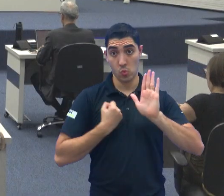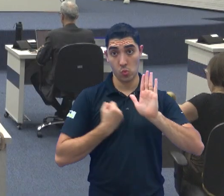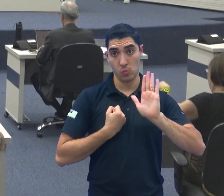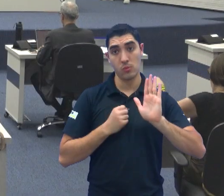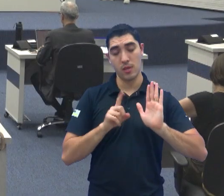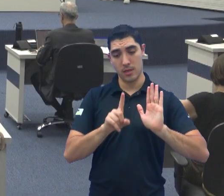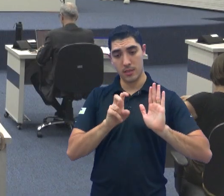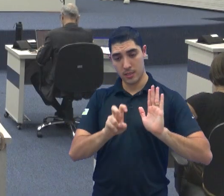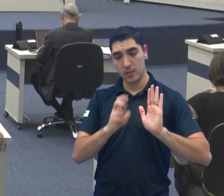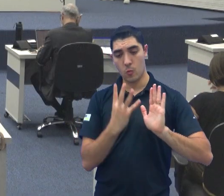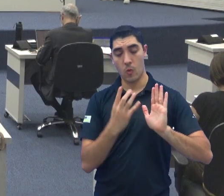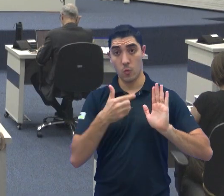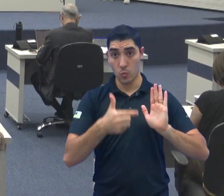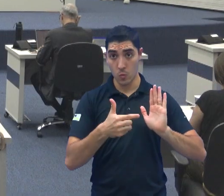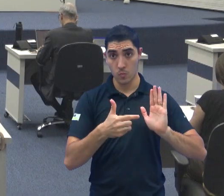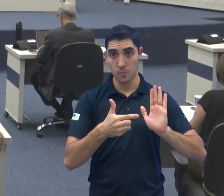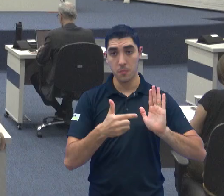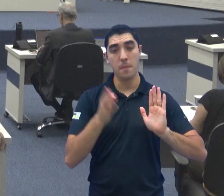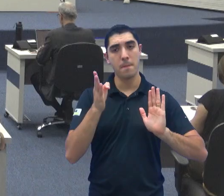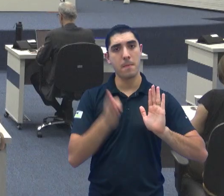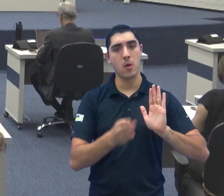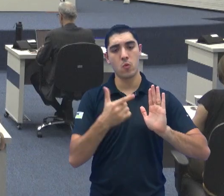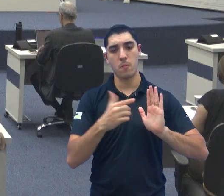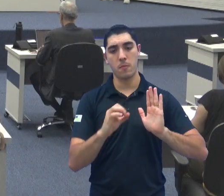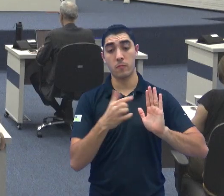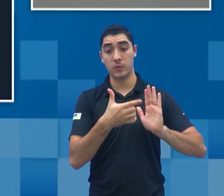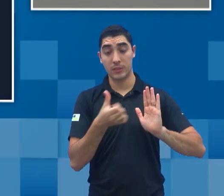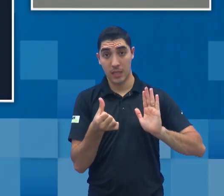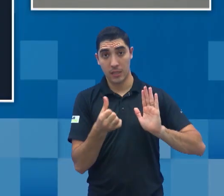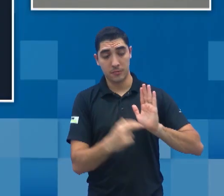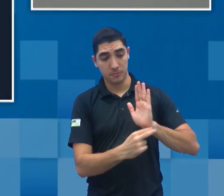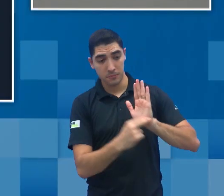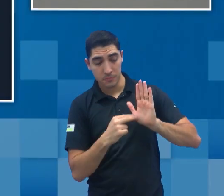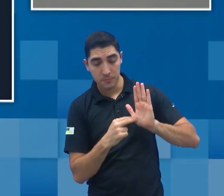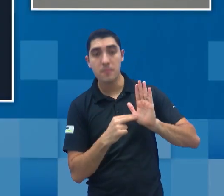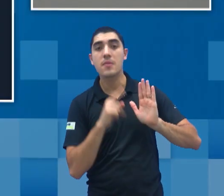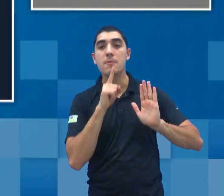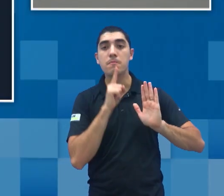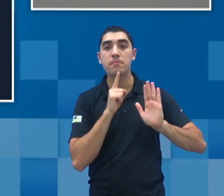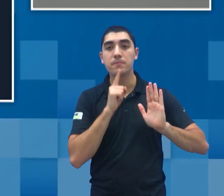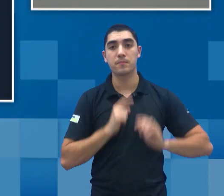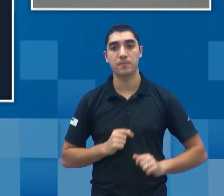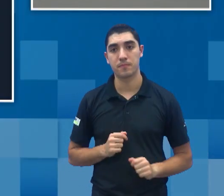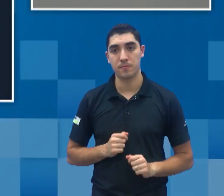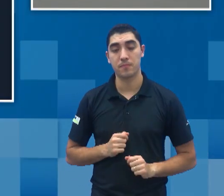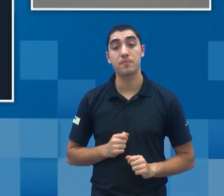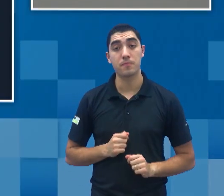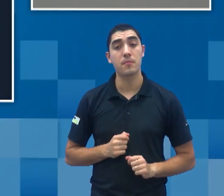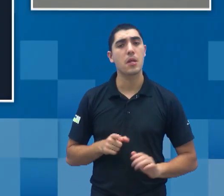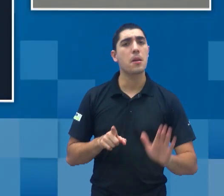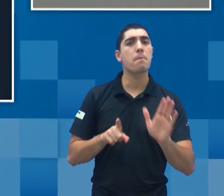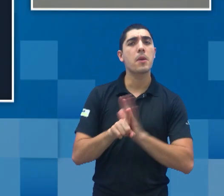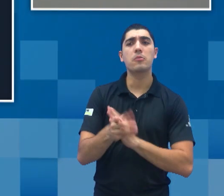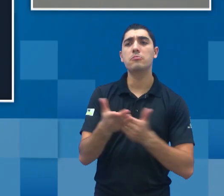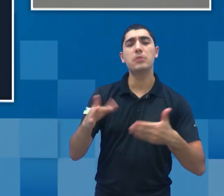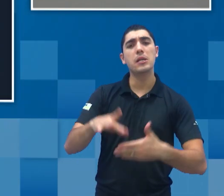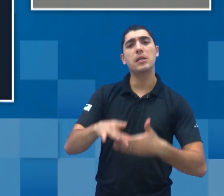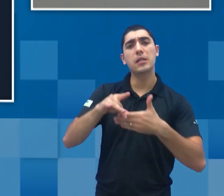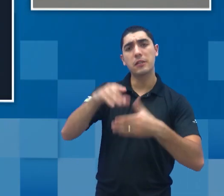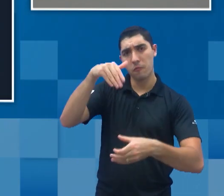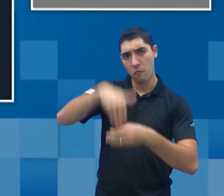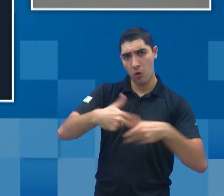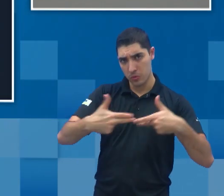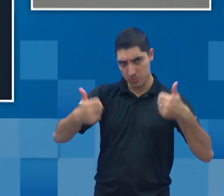1542/2026, autoria do vereador Sérgio Camargo. Consulta a liderança e desejo de caminhar ao voto.